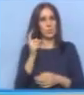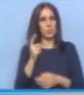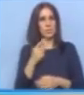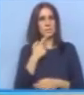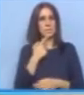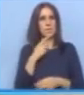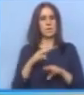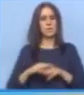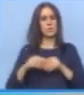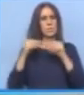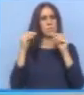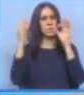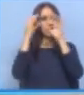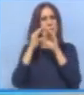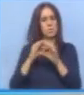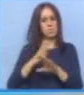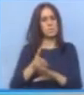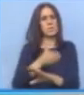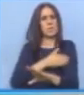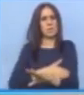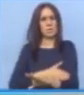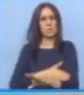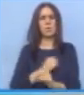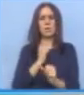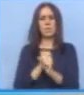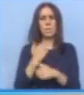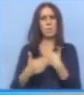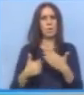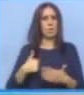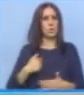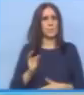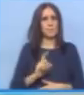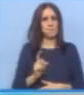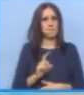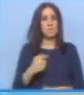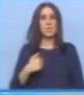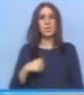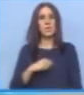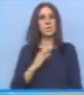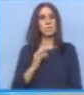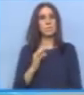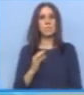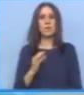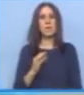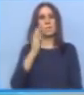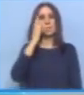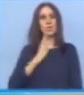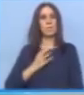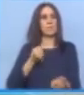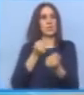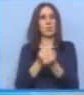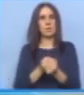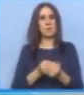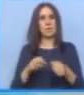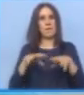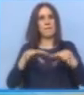Espírito precede-nos, faz o trabalho que nós não somos capazes de fazer e que nós não somos propriamente uma tropa de choque, não vamos